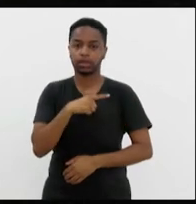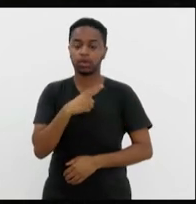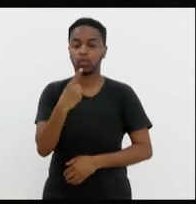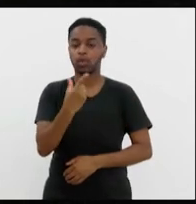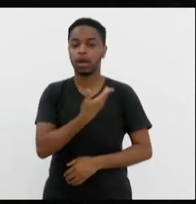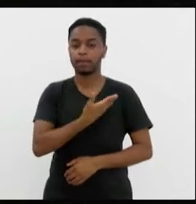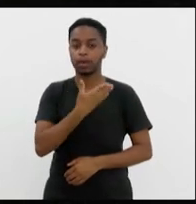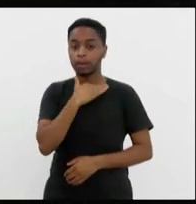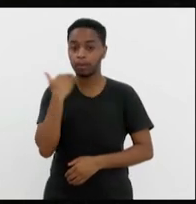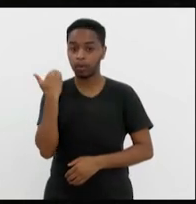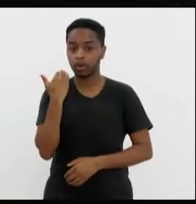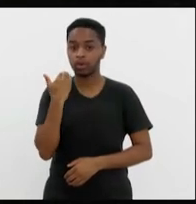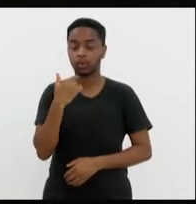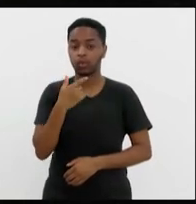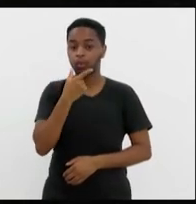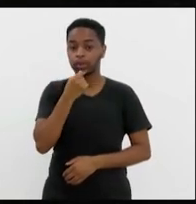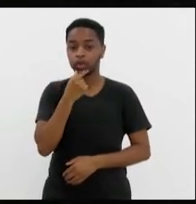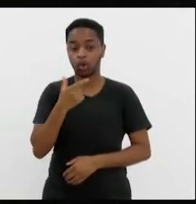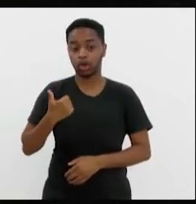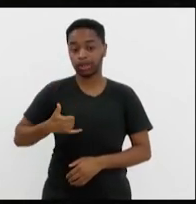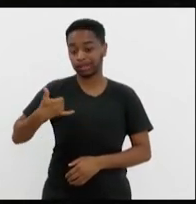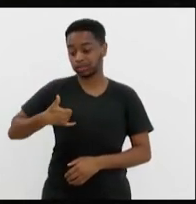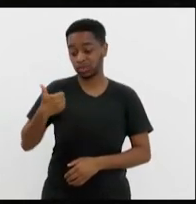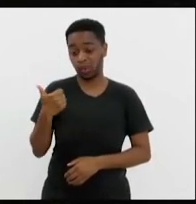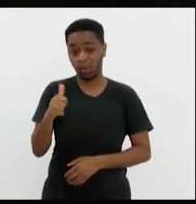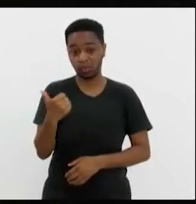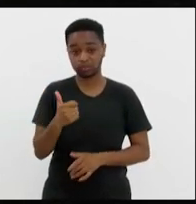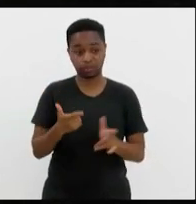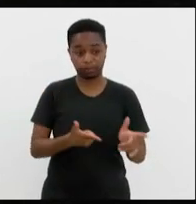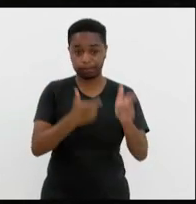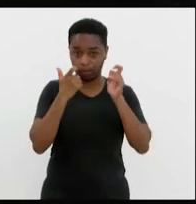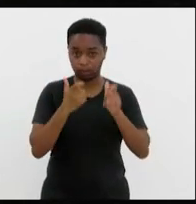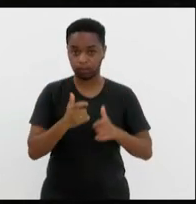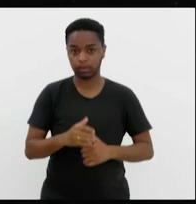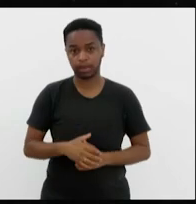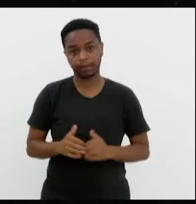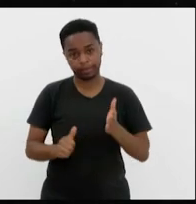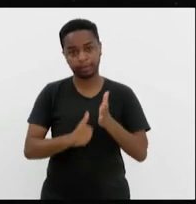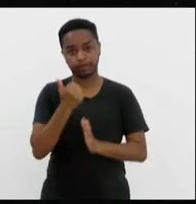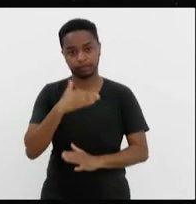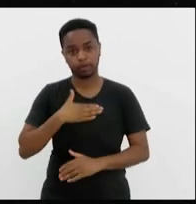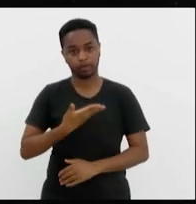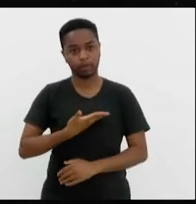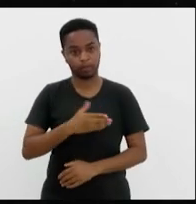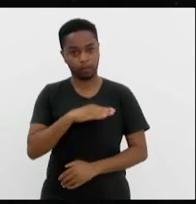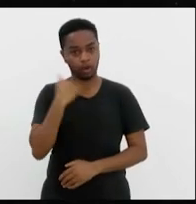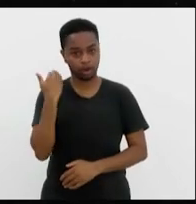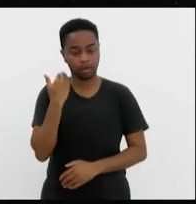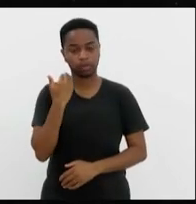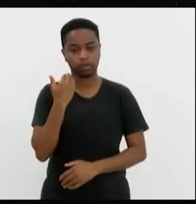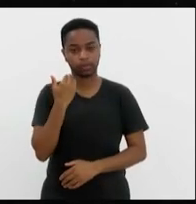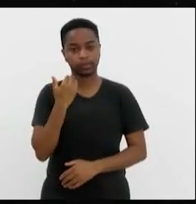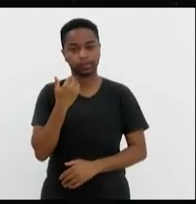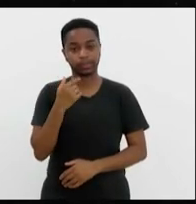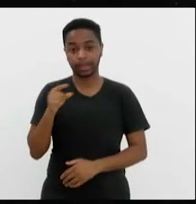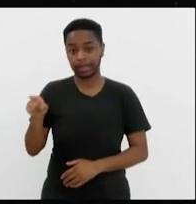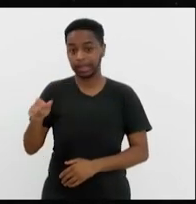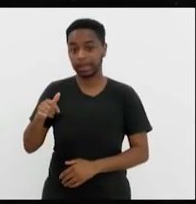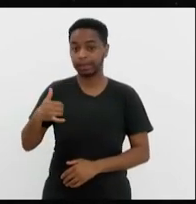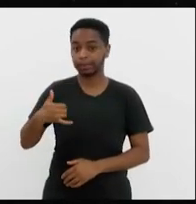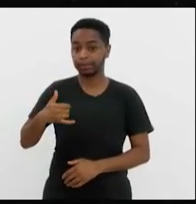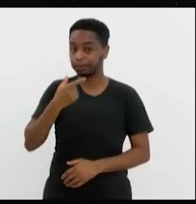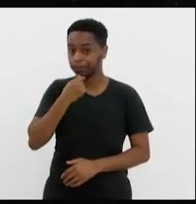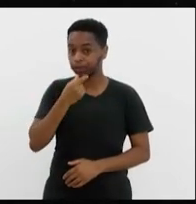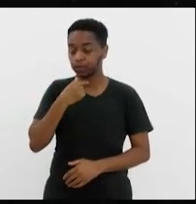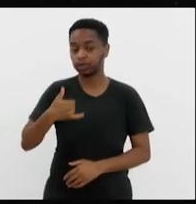morto por um garoto de 11 anos de idade. O primeiro colega que morreu, quando eu estava servindo, morreu exatamente, foi um garoto de 11 anos de